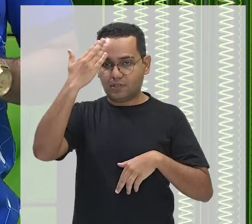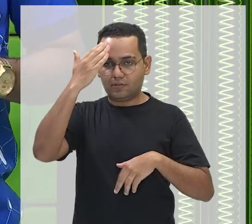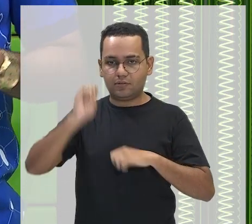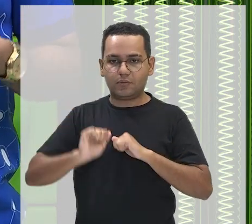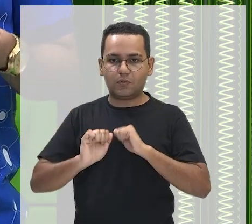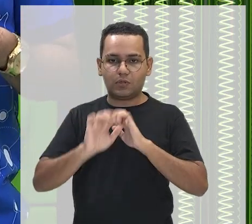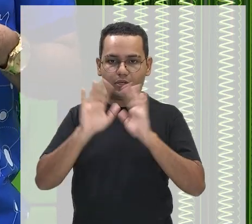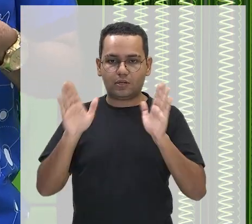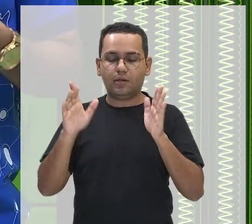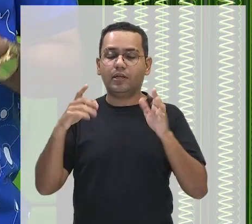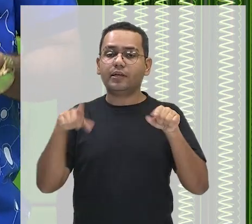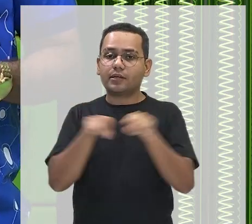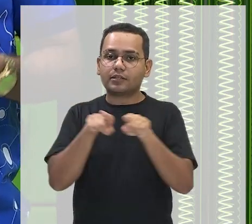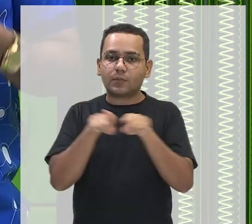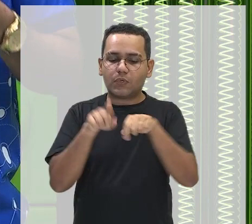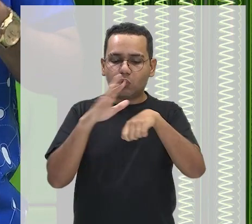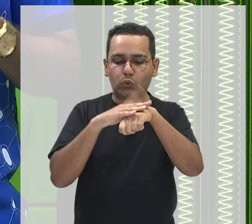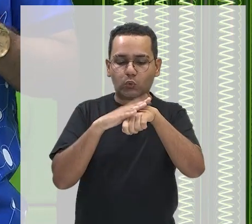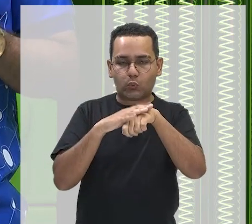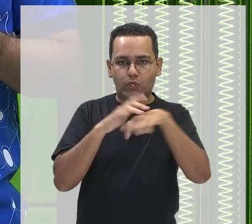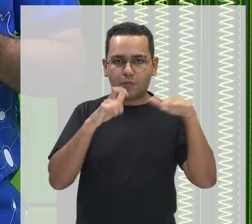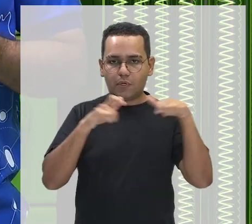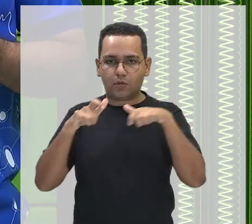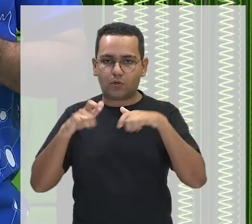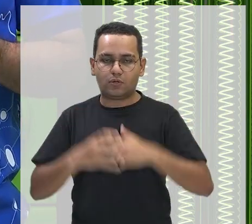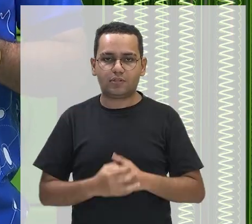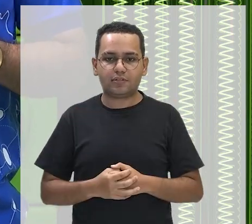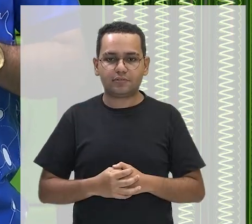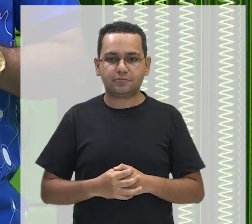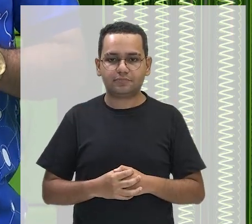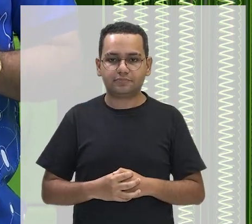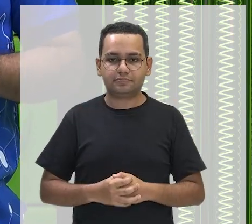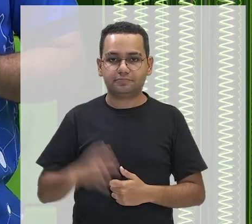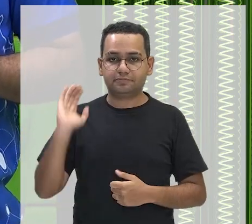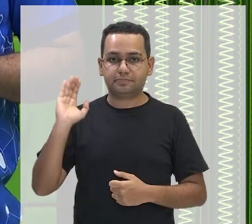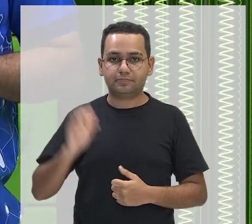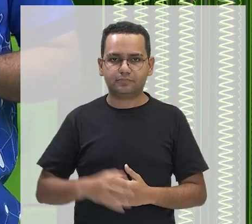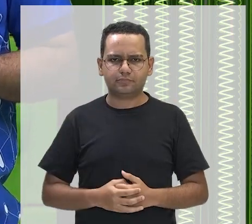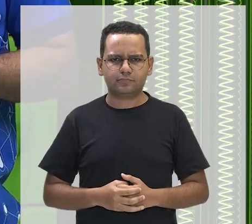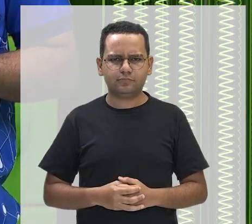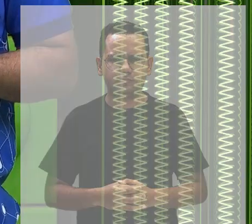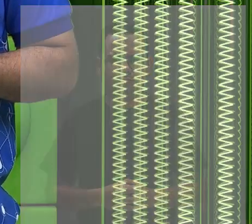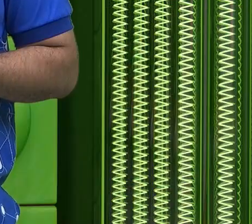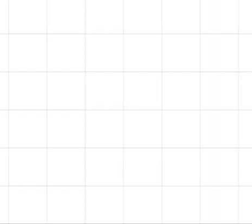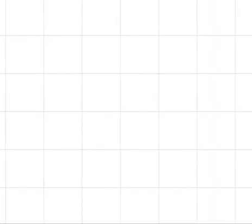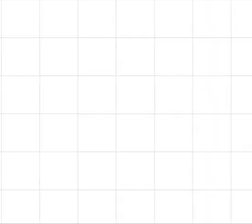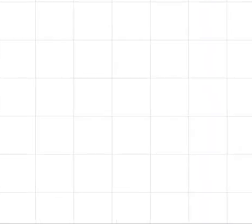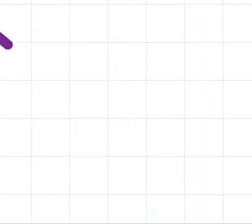sobre algumas das doenças tropicais, tenham curtido aí a nossa aula e a gente se vê na próxima aula.